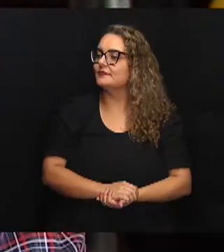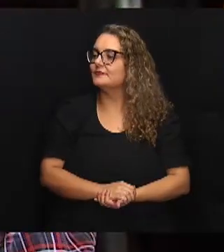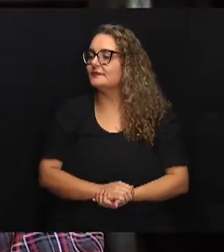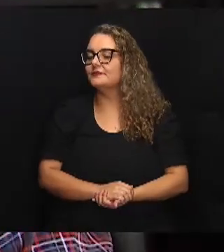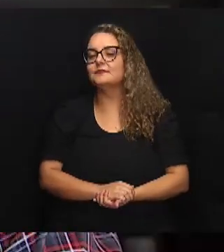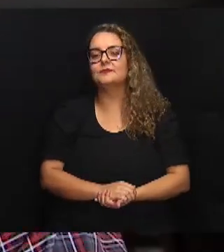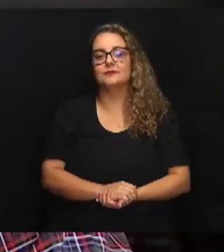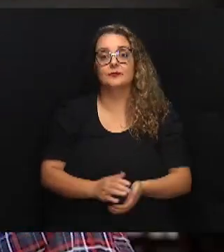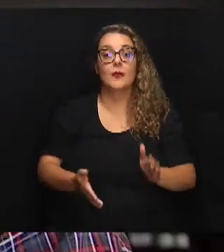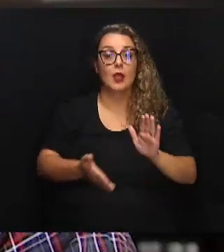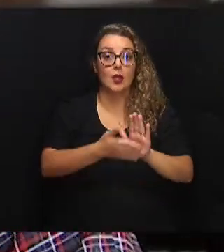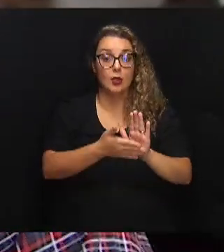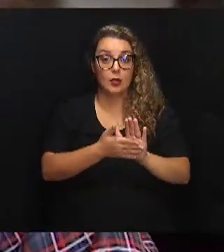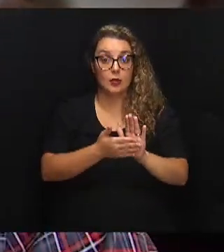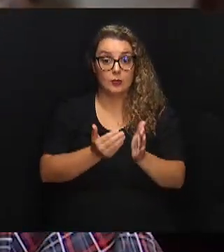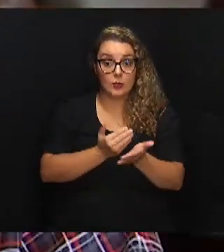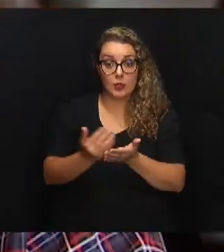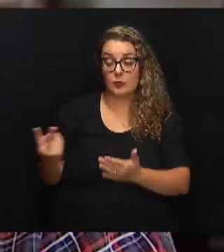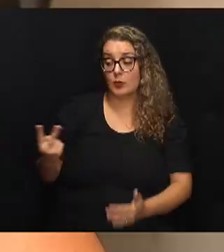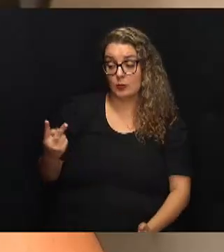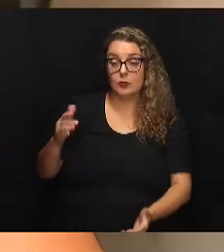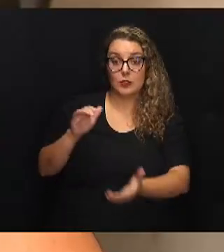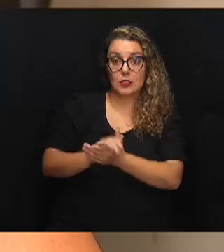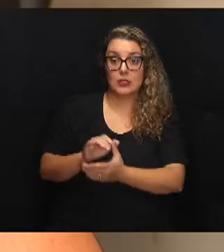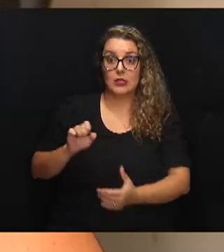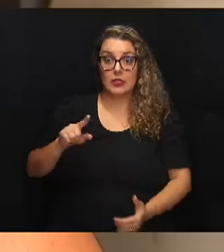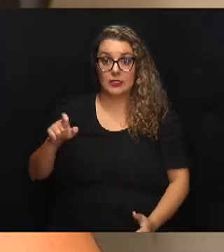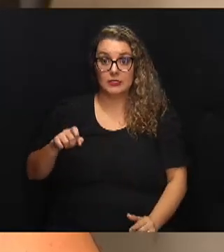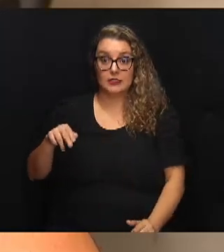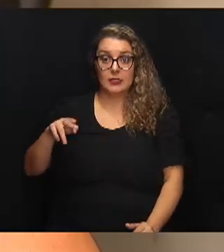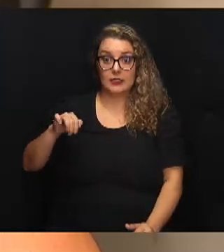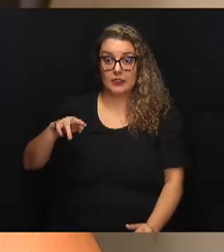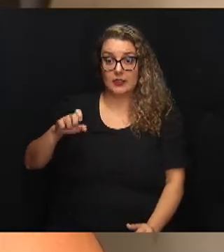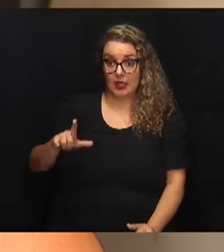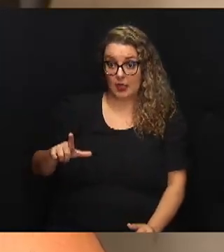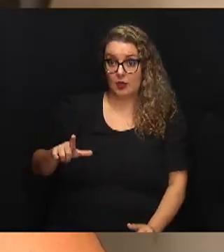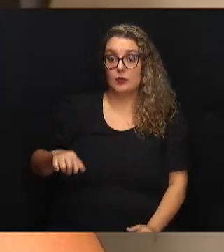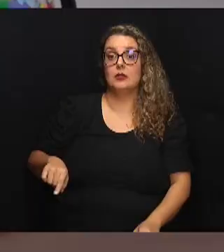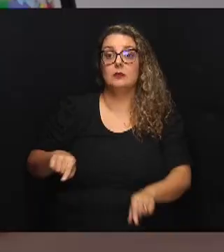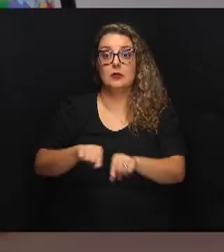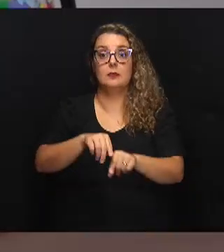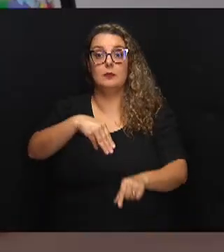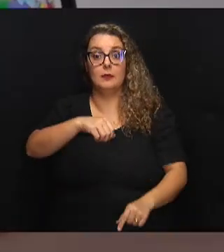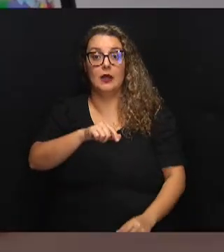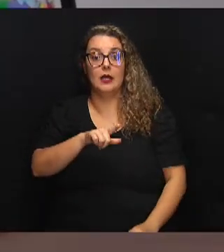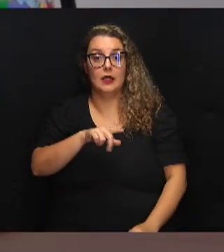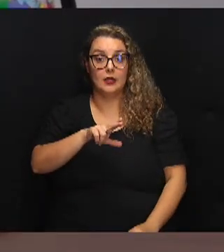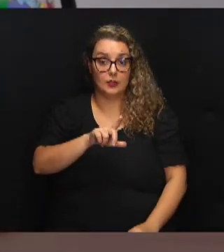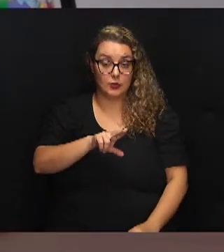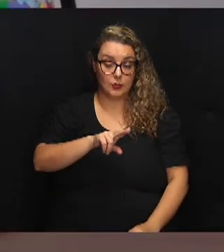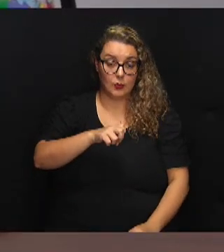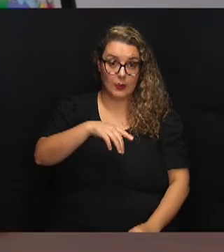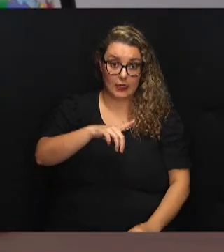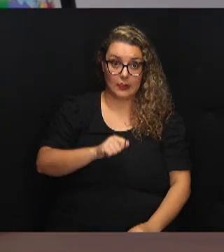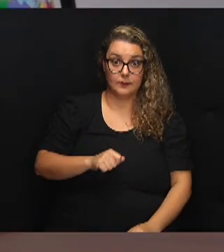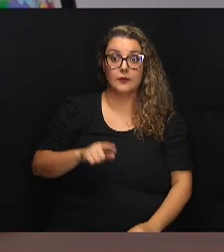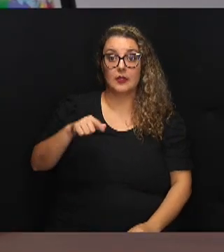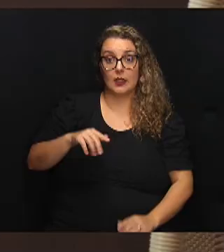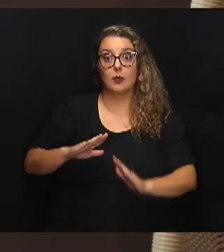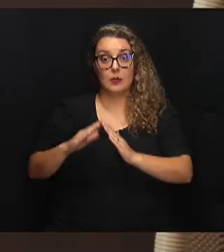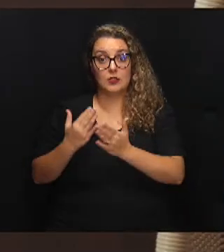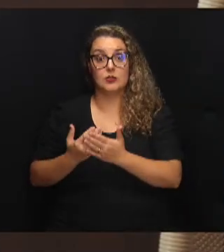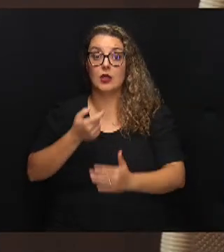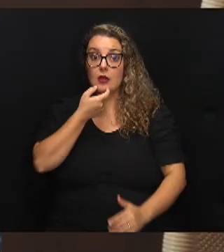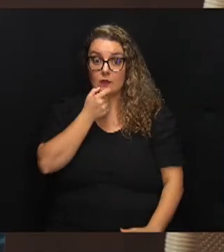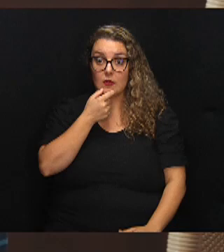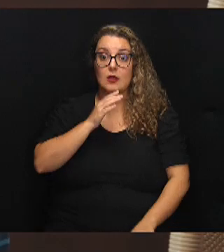A proposta partiu do casal Ezequiel e Manuela, que são proprietários de uma escola de inglês em Campinas, que atua também